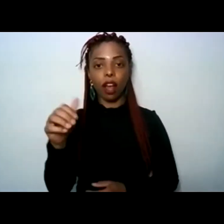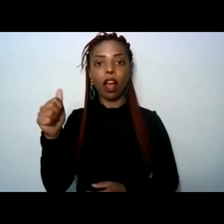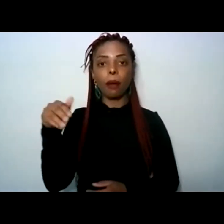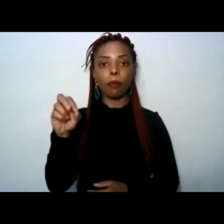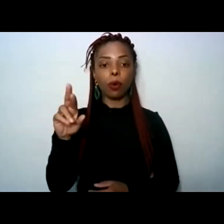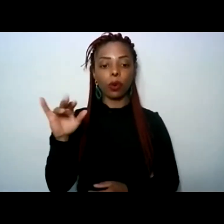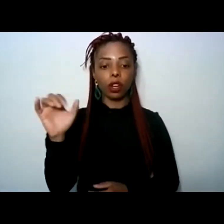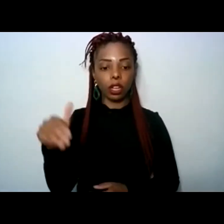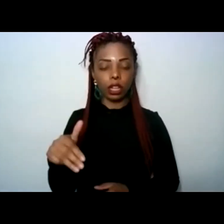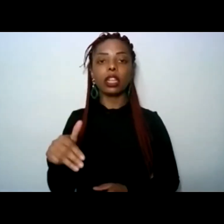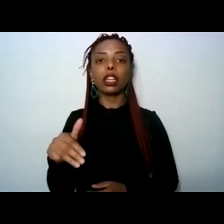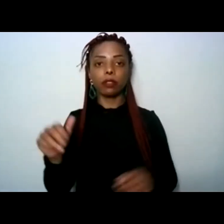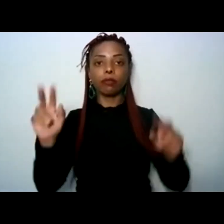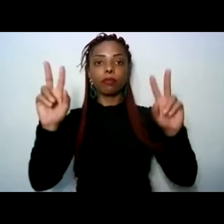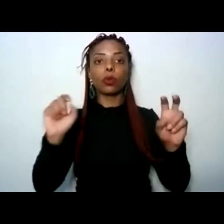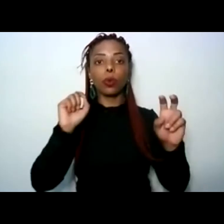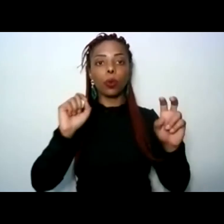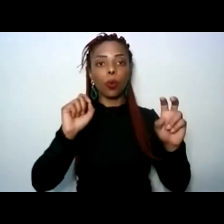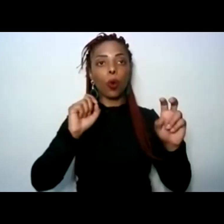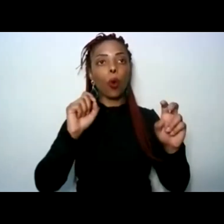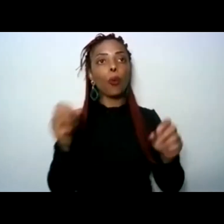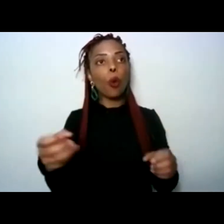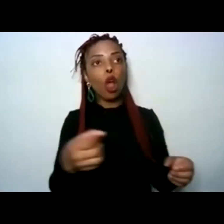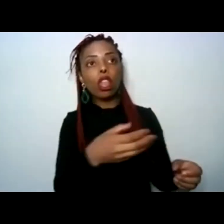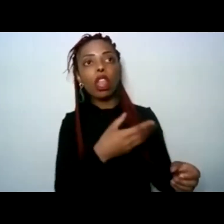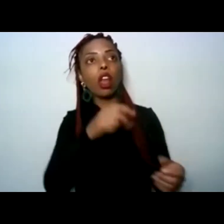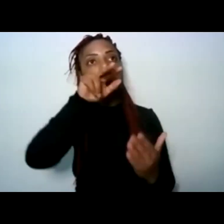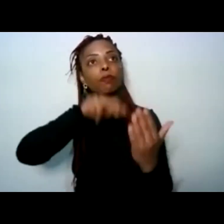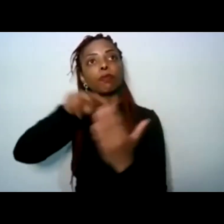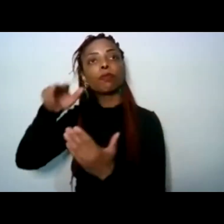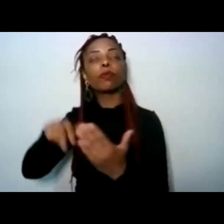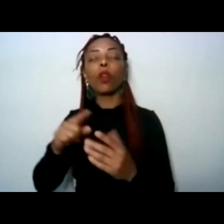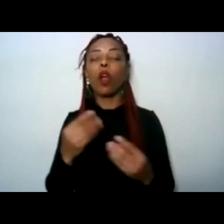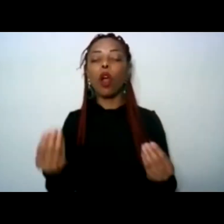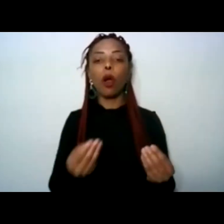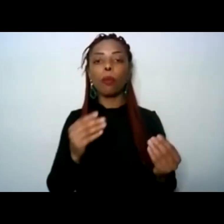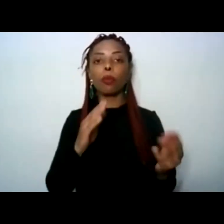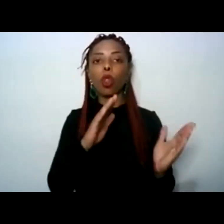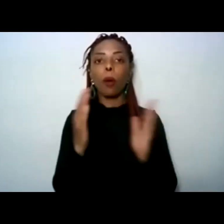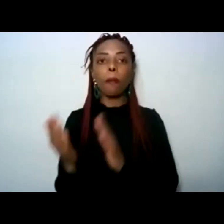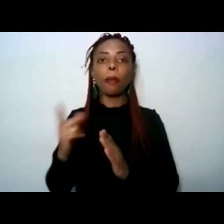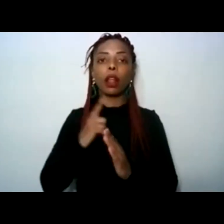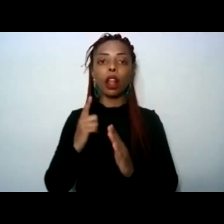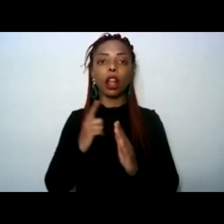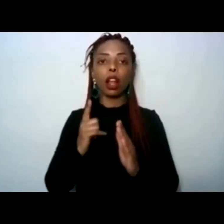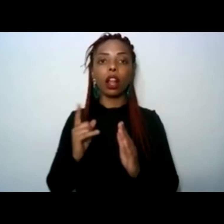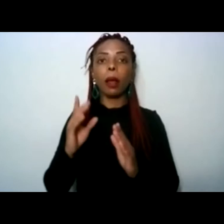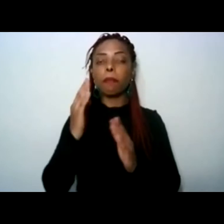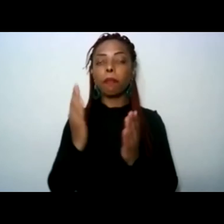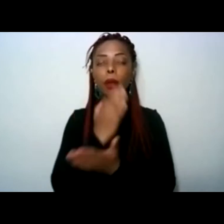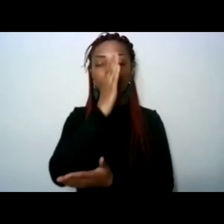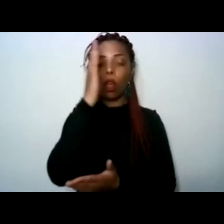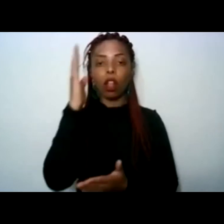intitulada Leituras do Moderno, os Tombamentos da Biblioteca Mário de Andrade. Laís Silva Morim é arquiteta urbanista formada pela